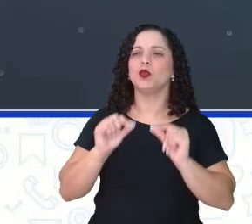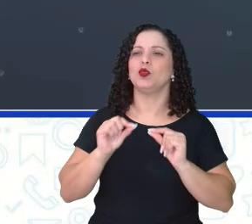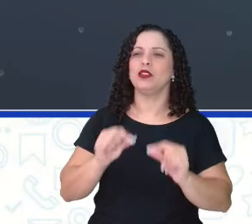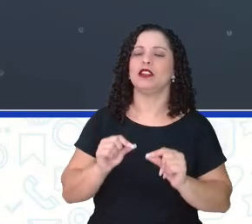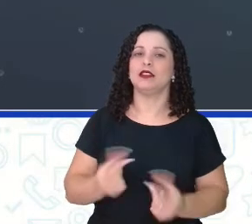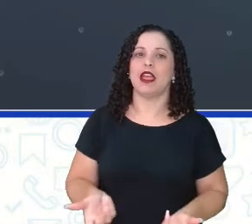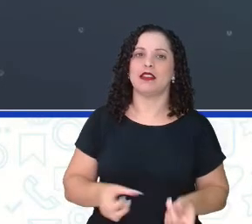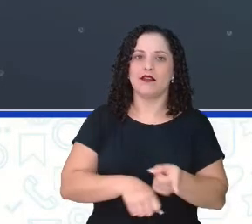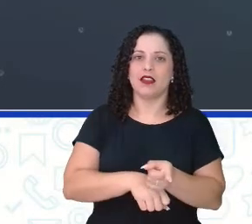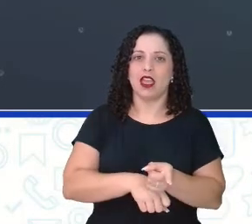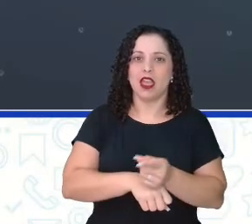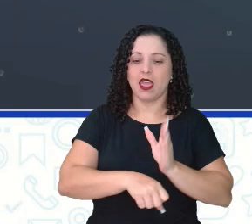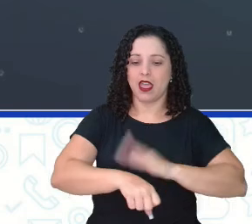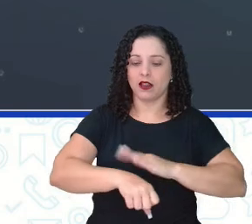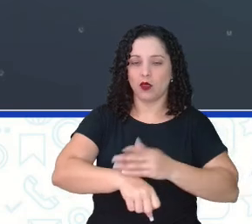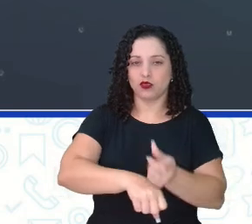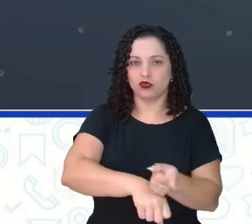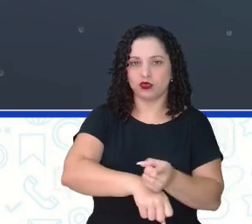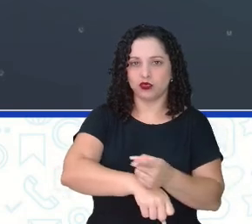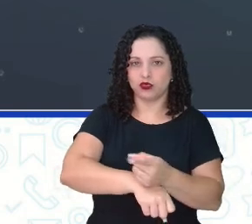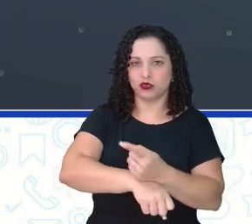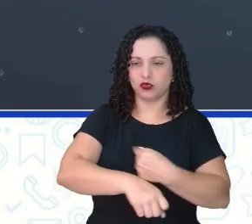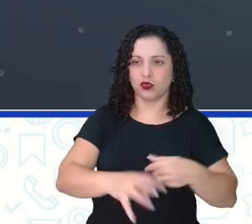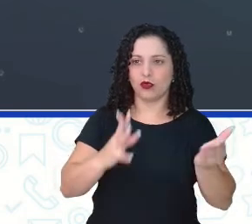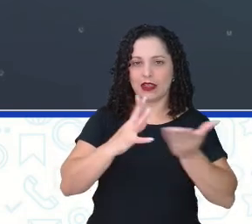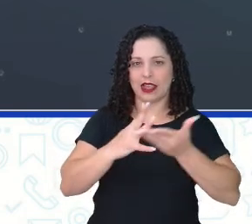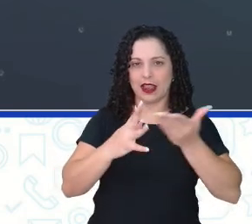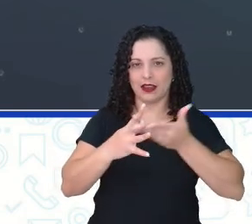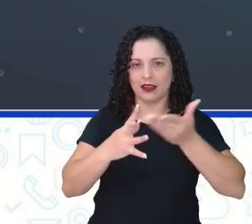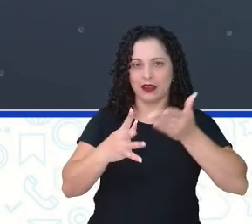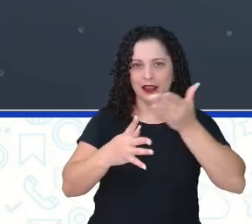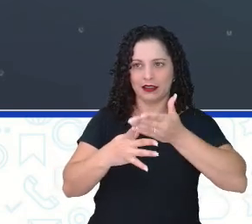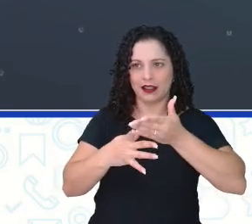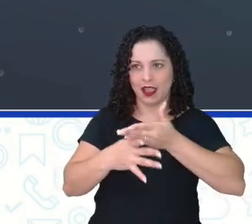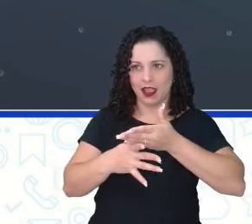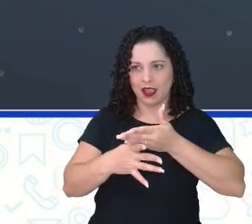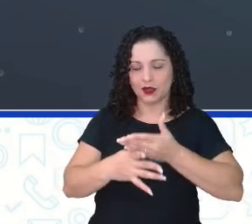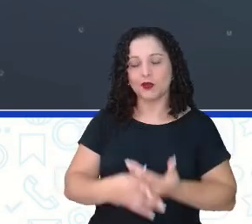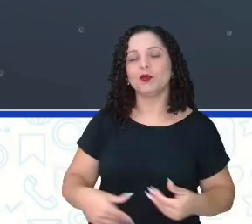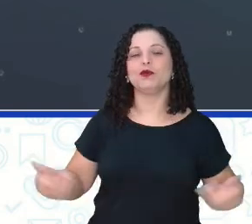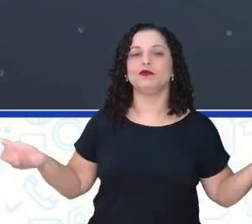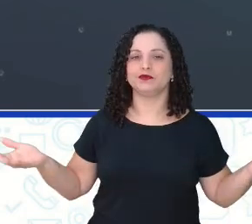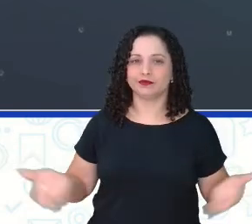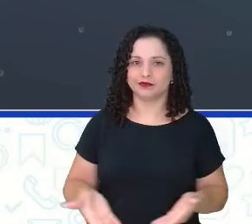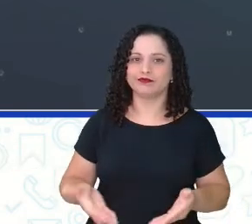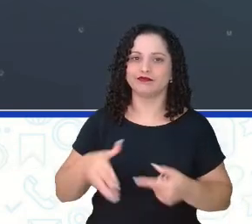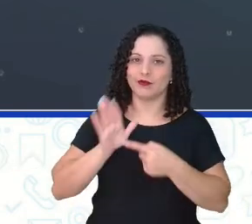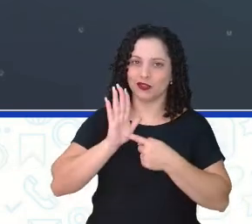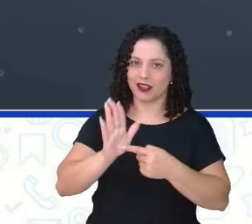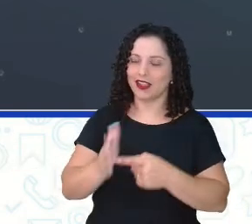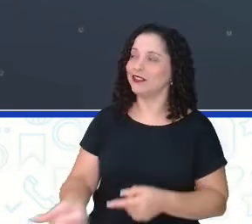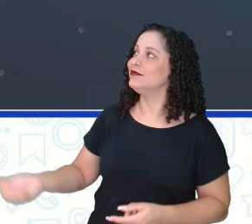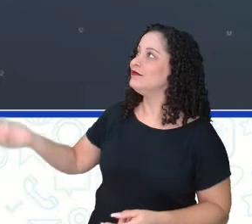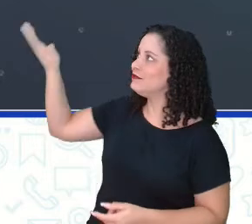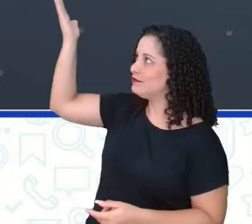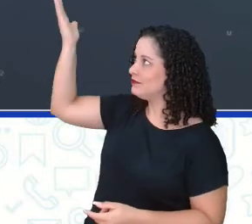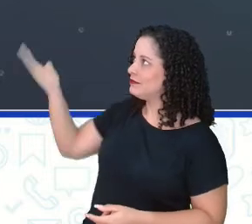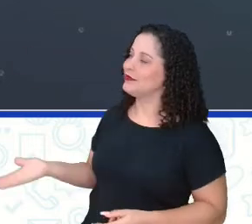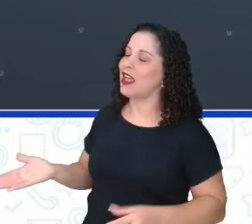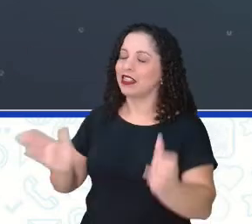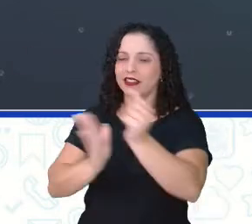marcam o tempo, a questão aí do calendário, né? Eu trouxe o nosso calendário, né? O calendário que rege todas